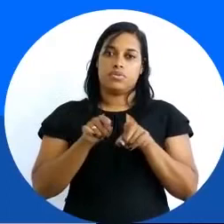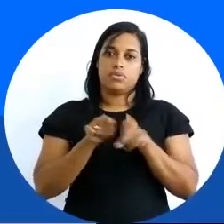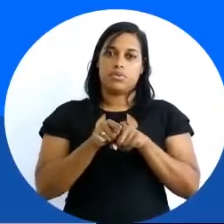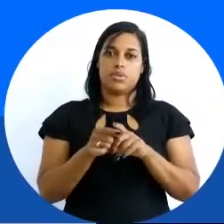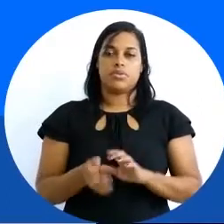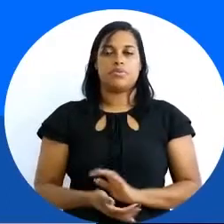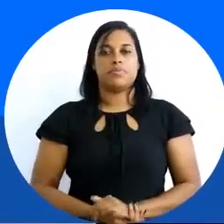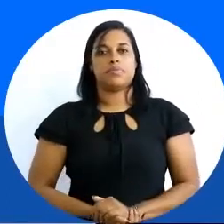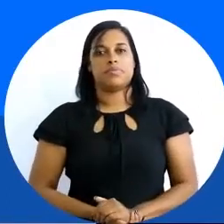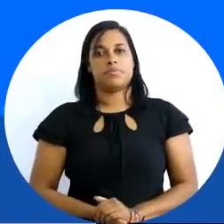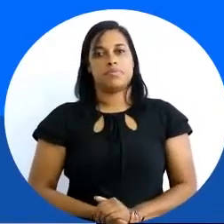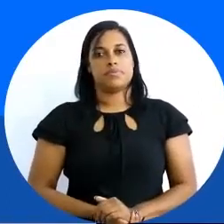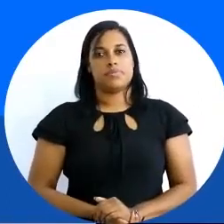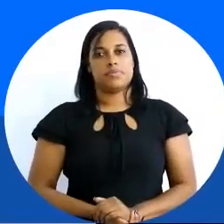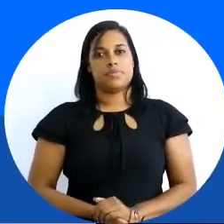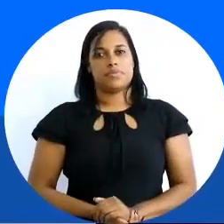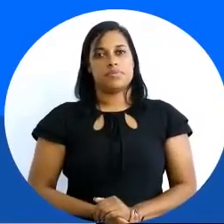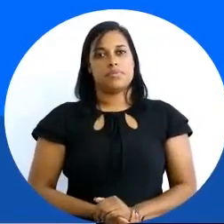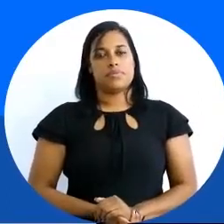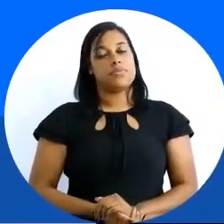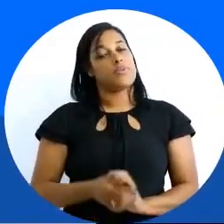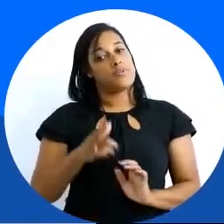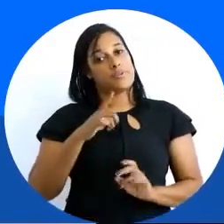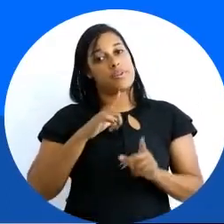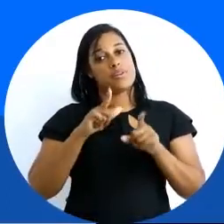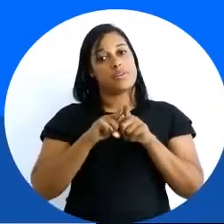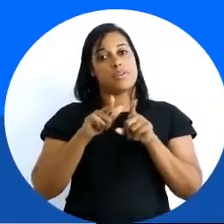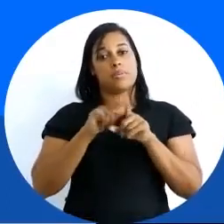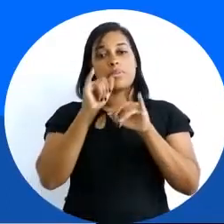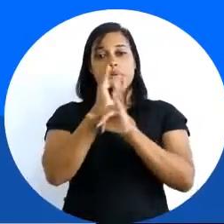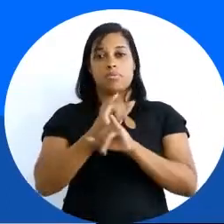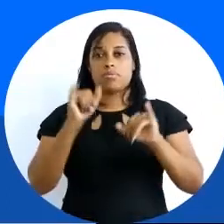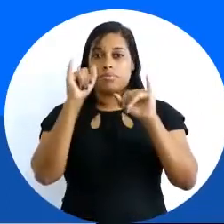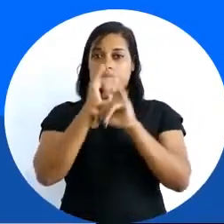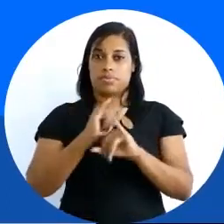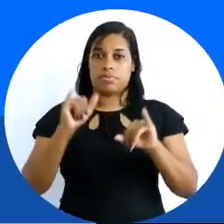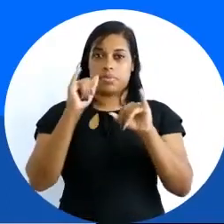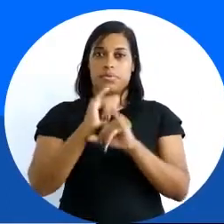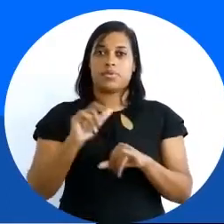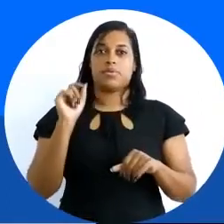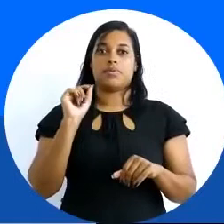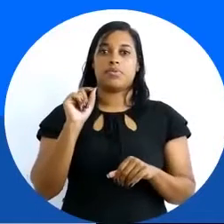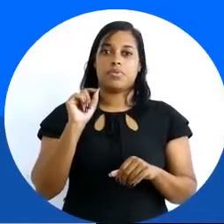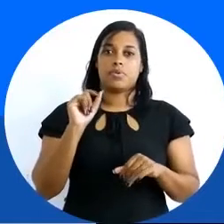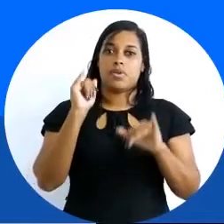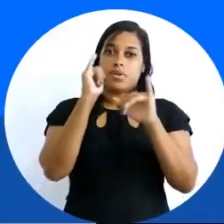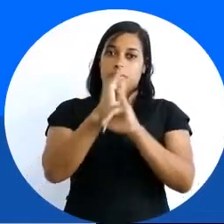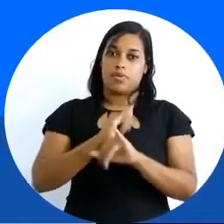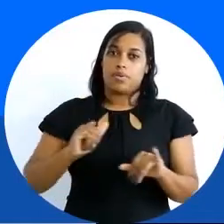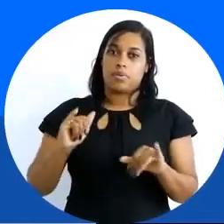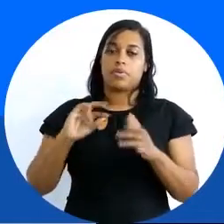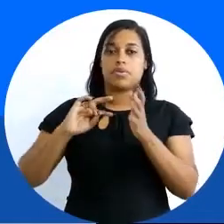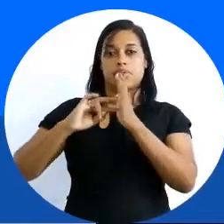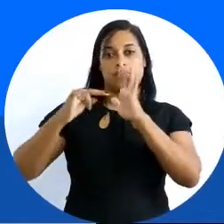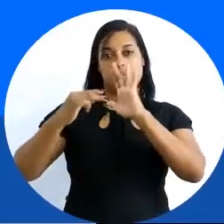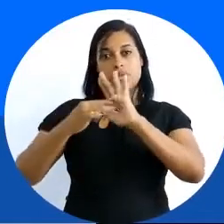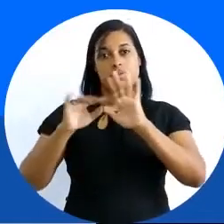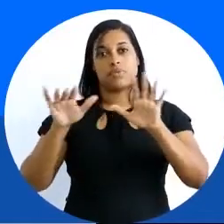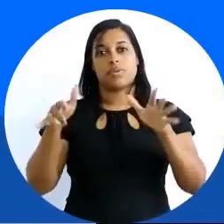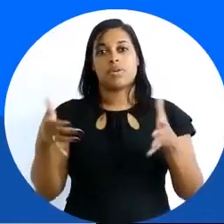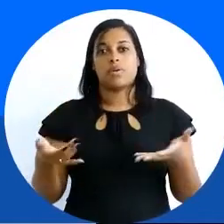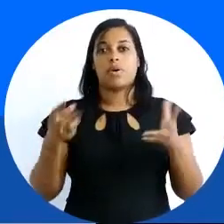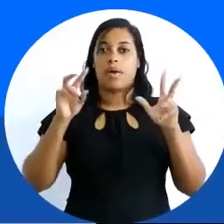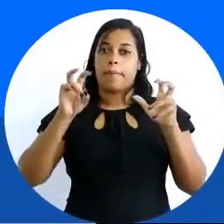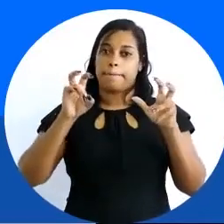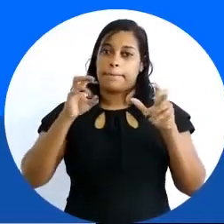eventos. Então, a gente vai ter também os indicativos. O indicativo quer dizer qual vai ser a